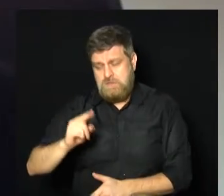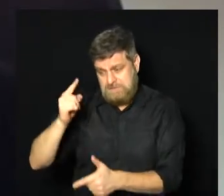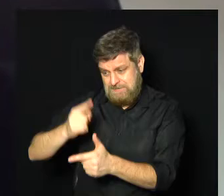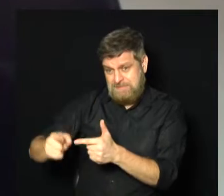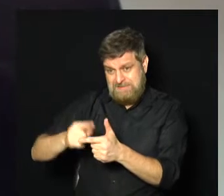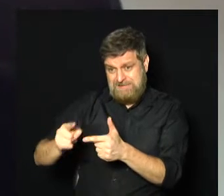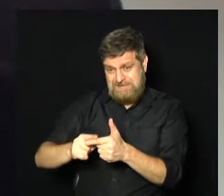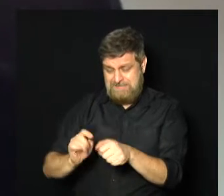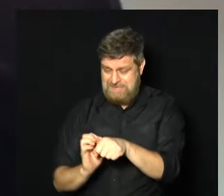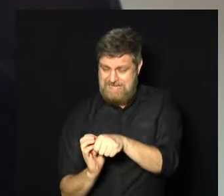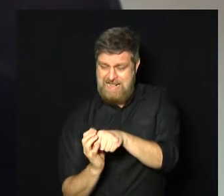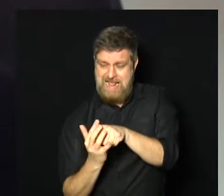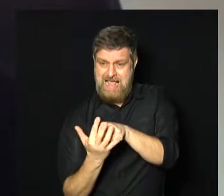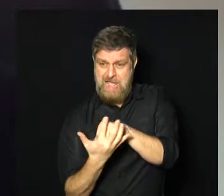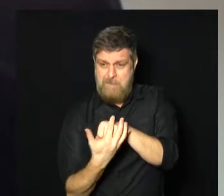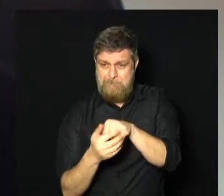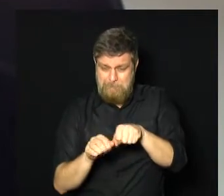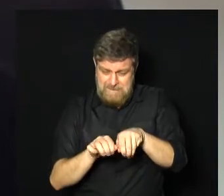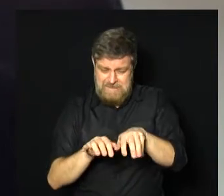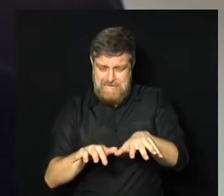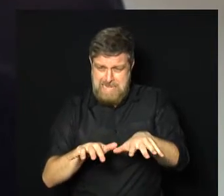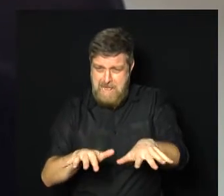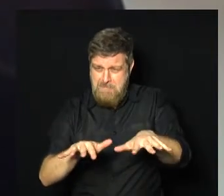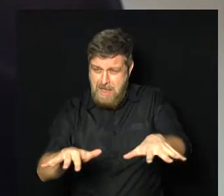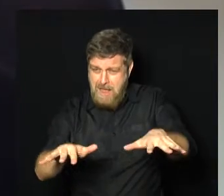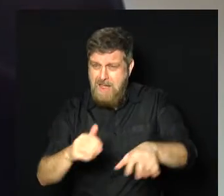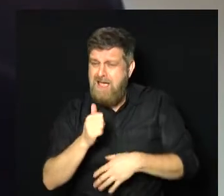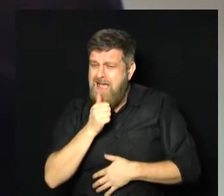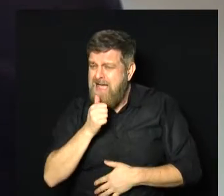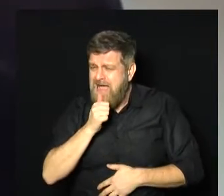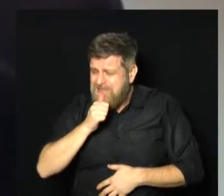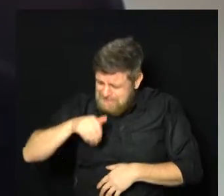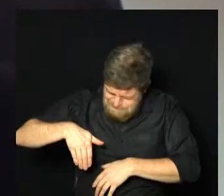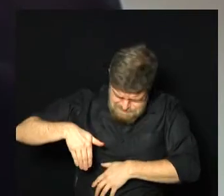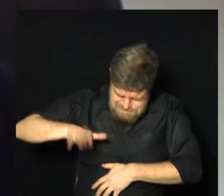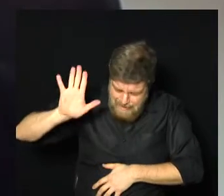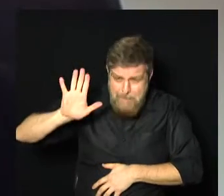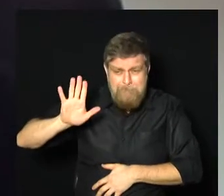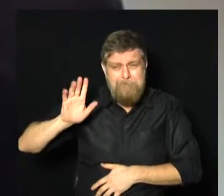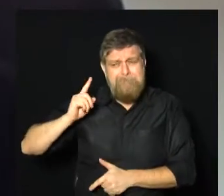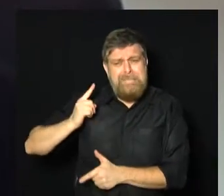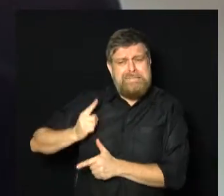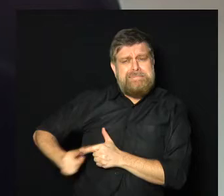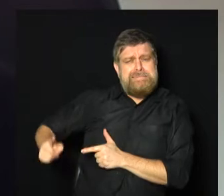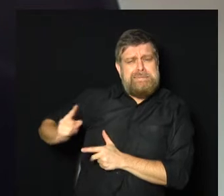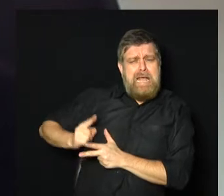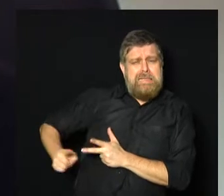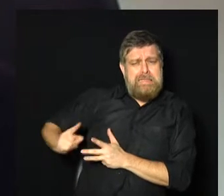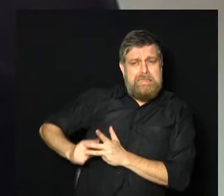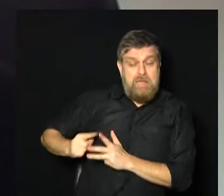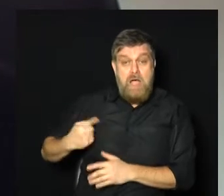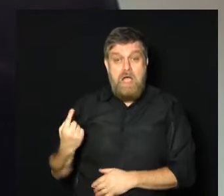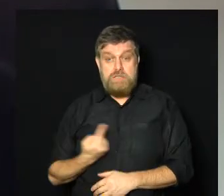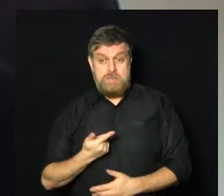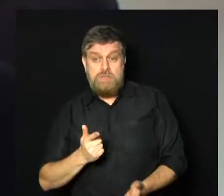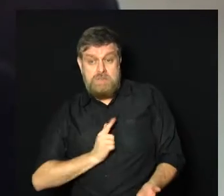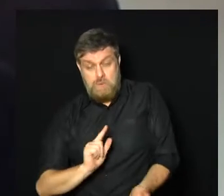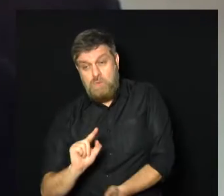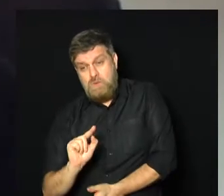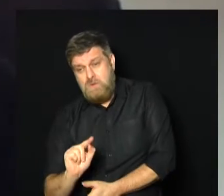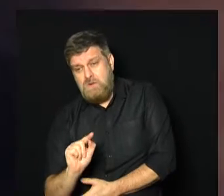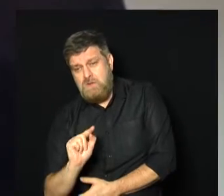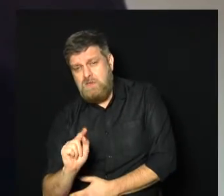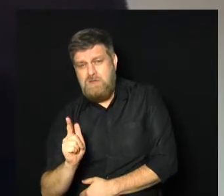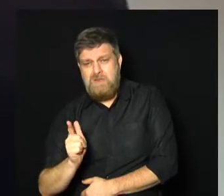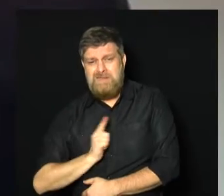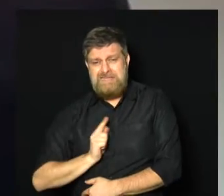de pandemia, se torna ainda mais sensível, né? Quer dizer, porque a gente está tendo aí, né? Tem